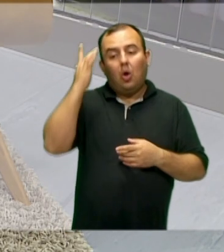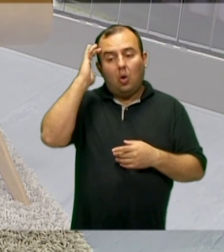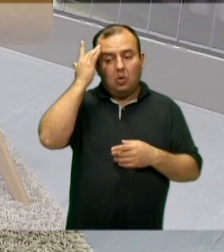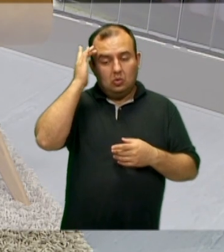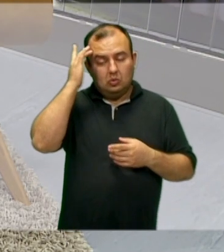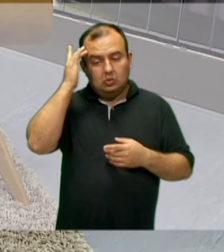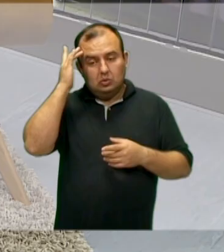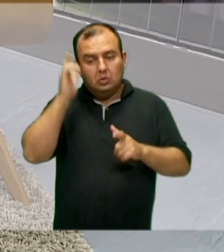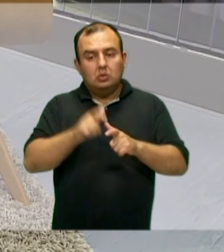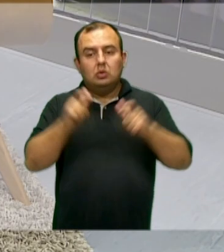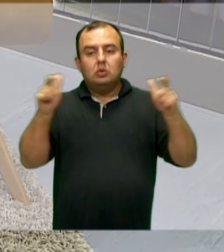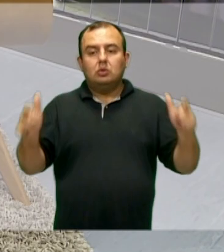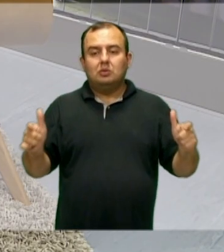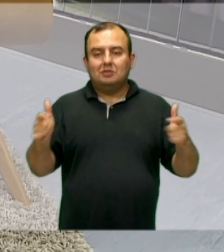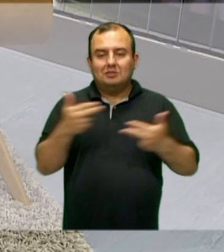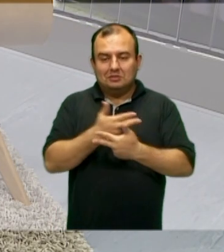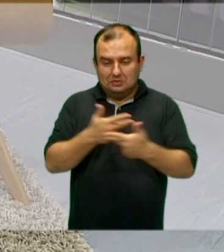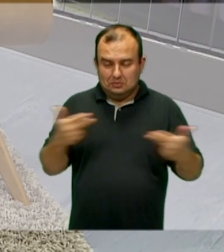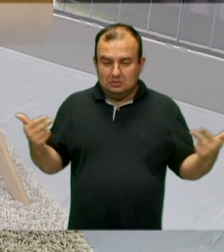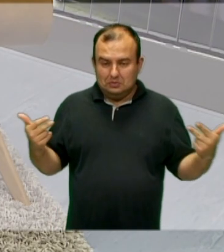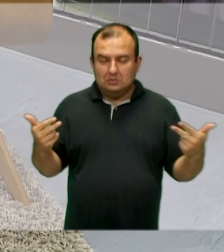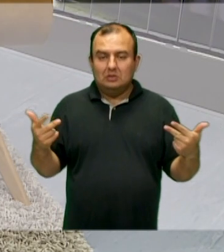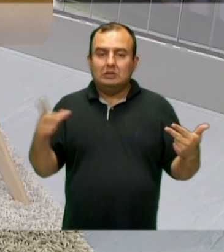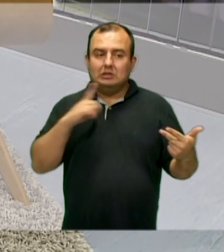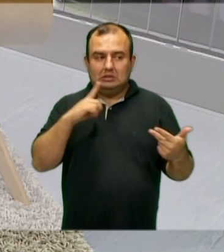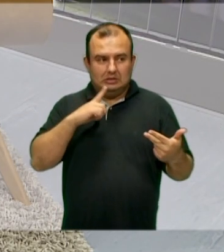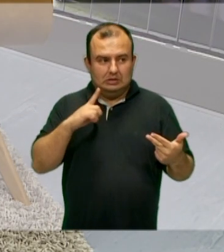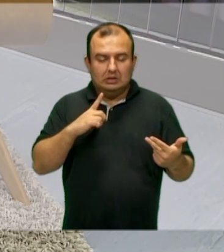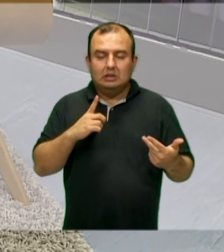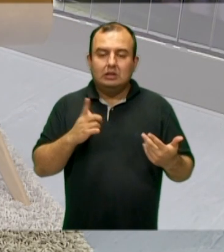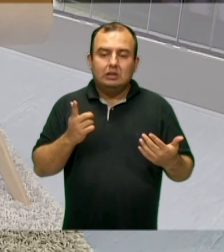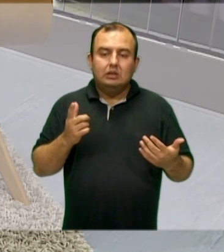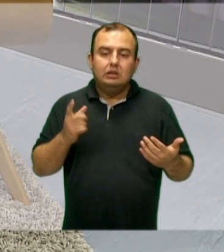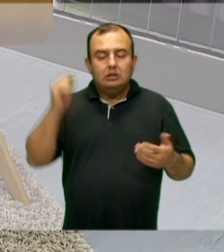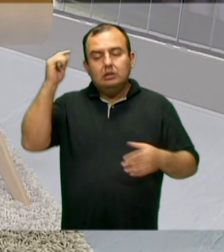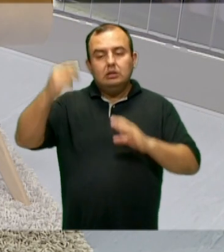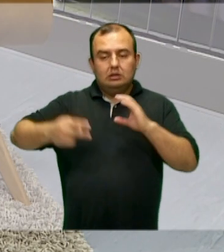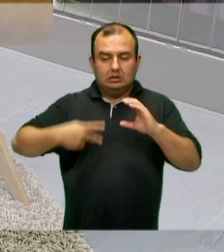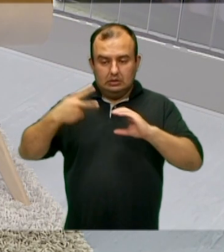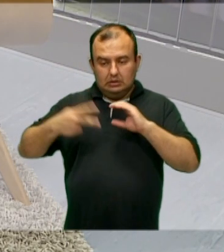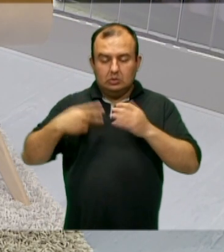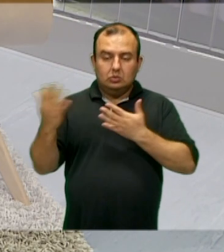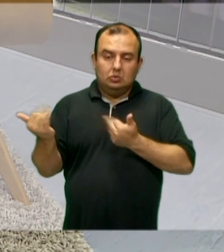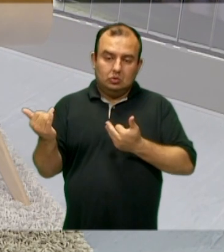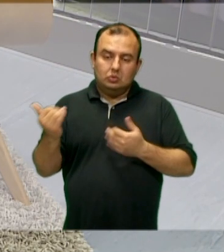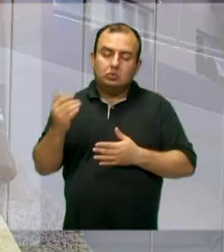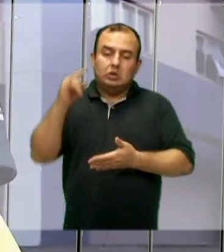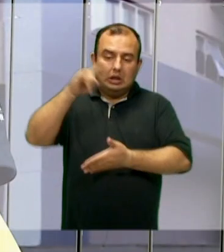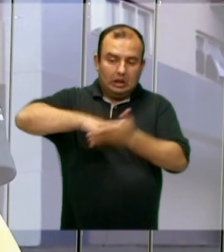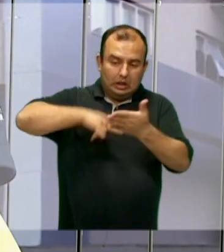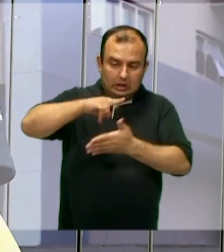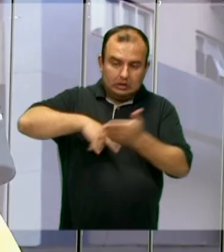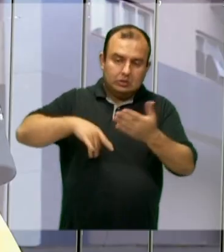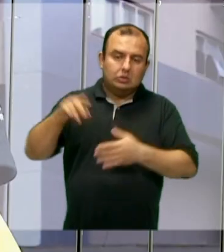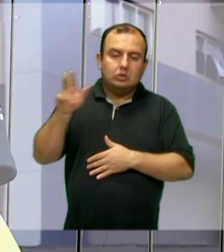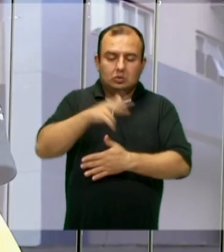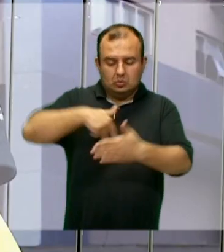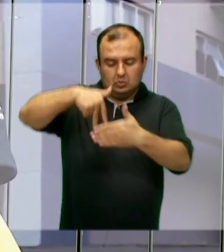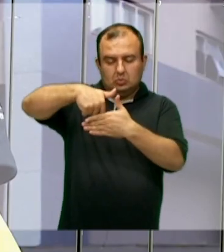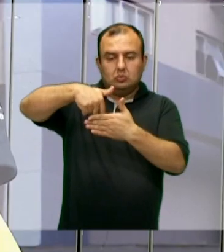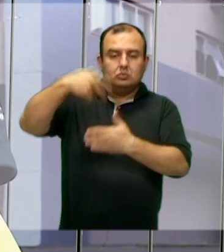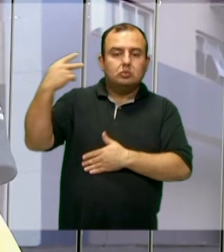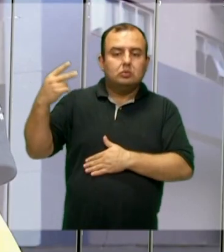que a maior parte das coisas que eu trouxe, né, para dentro da Câmara Mirim, né, requerimentos, o uso da própria